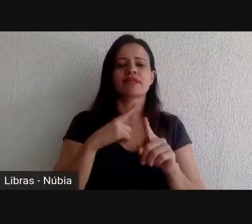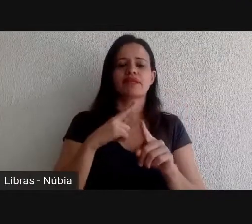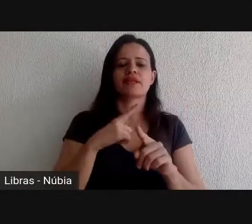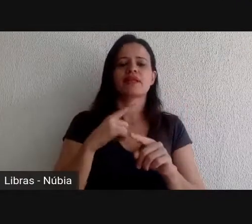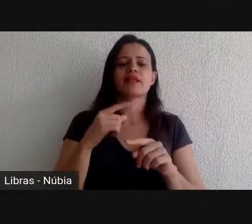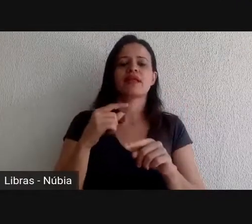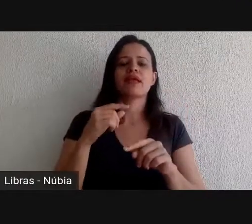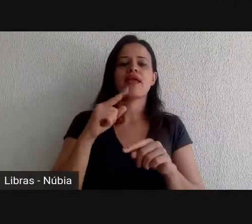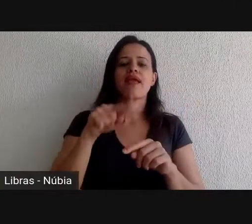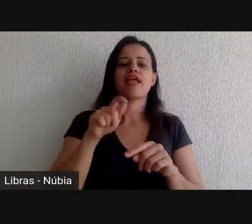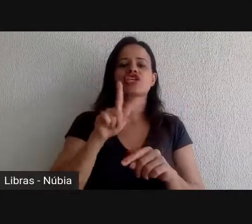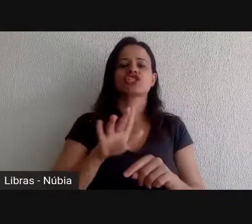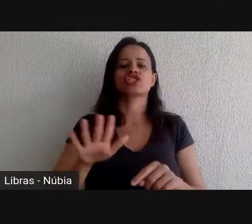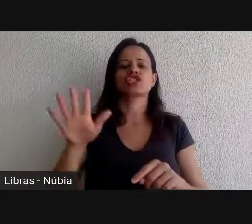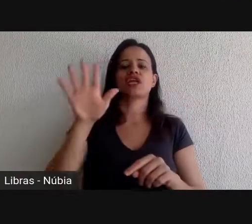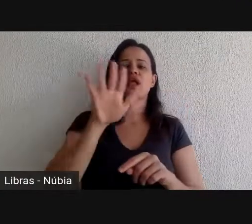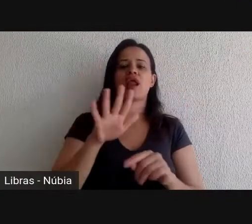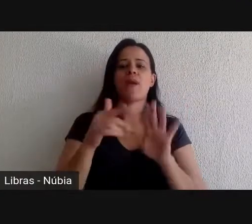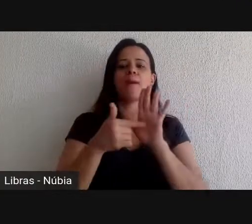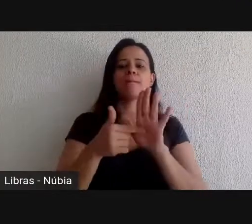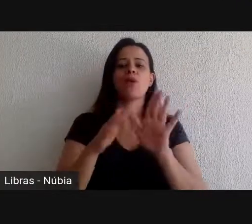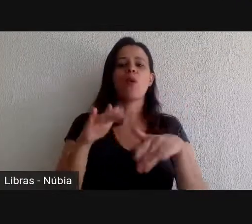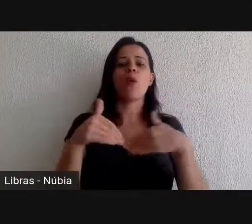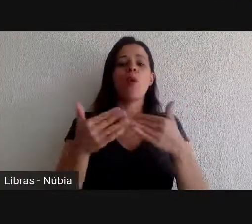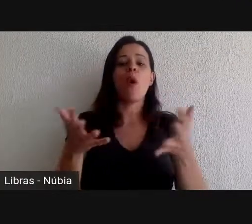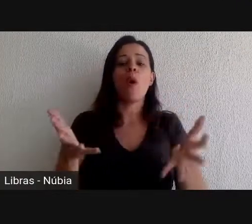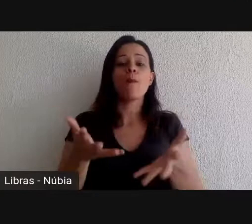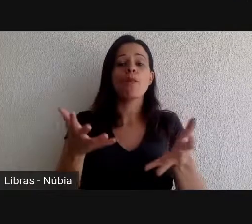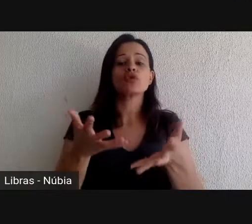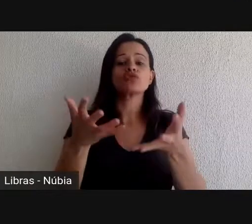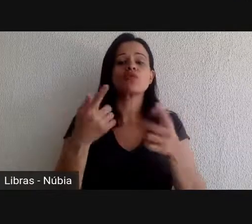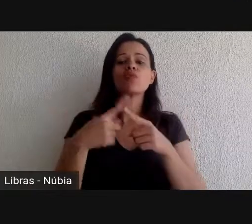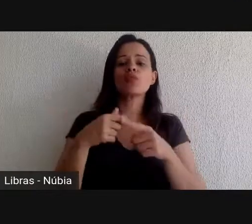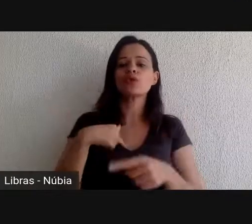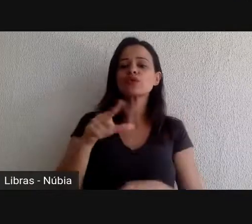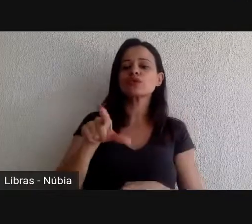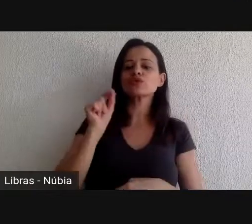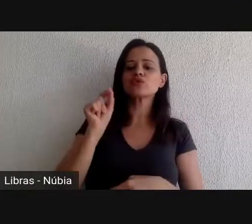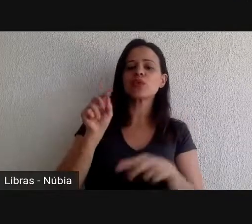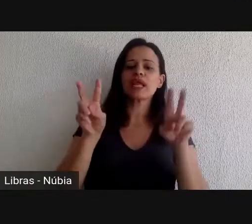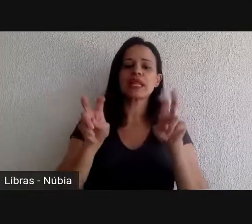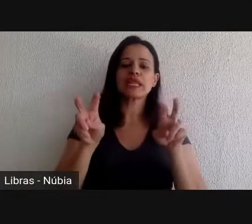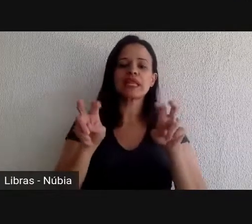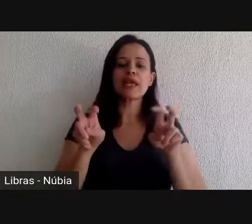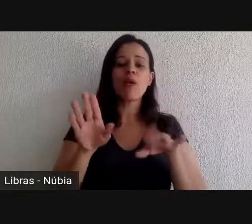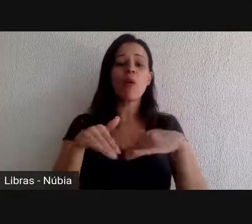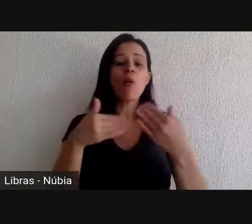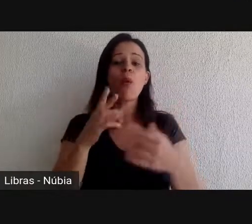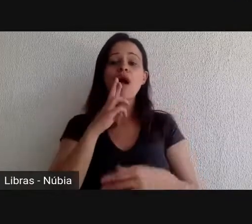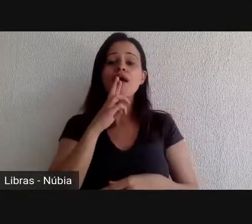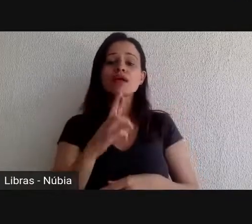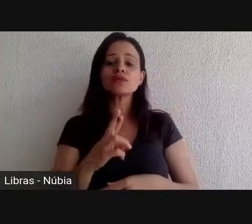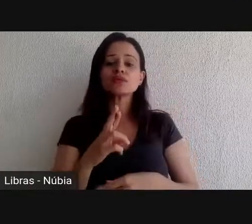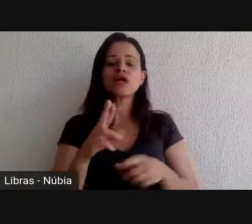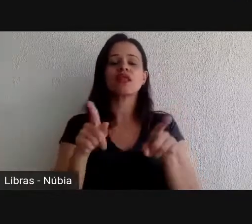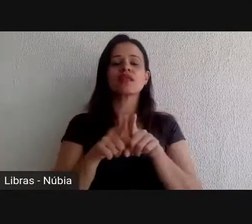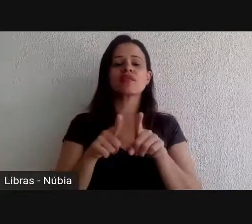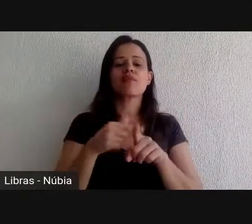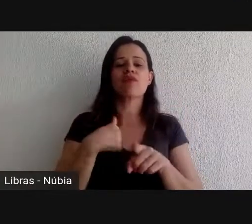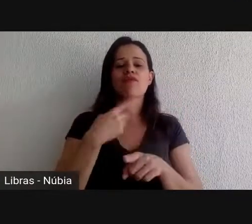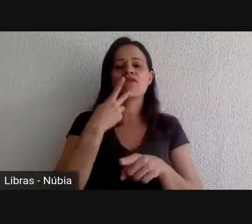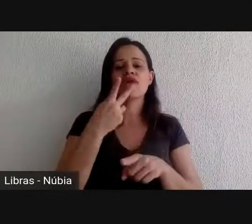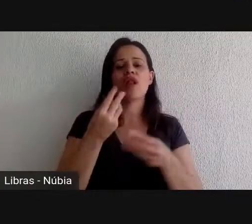quais foram as motivações para eu ir por esse caminho, quais foram os resultados, e agora eu vou falar um pouquinho do como é que a gente vai